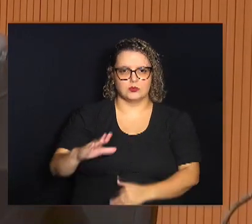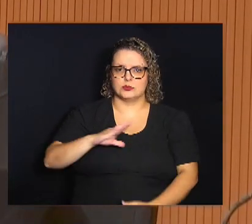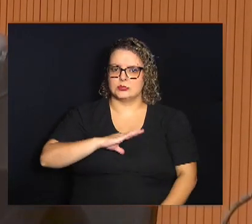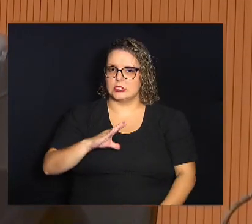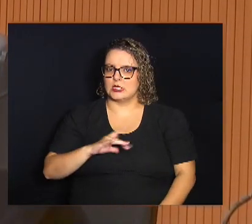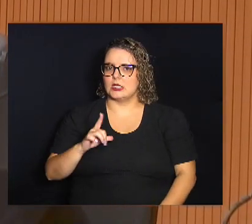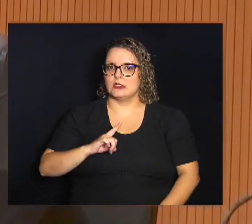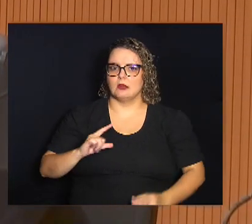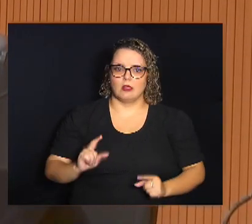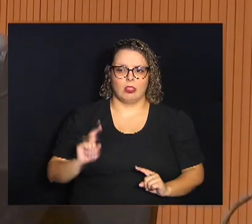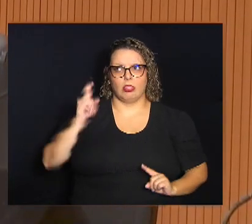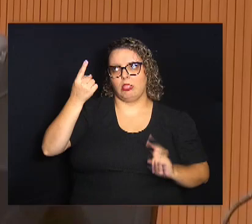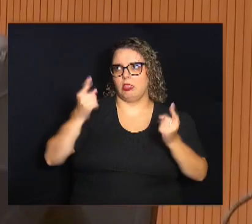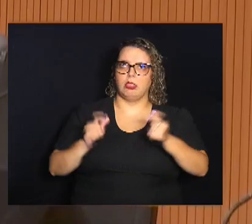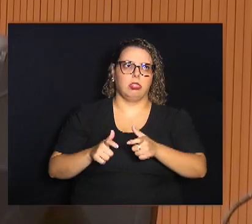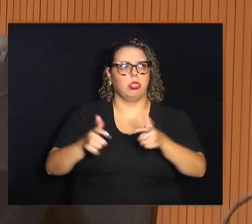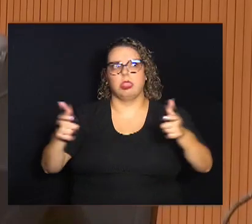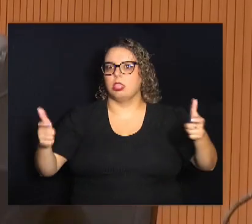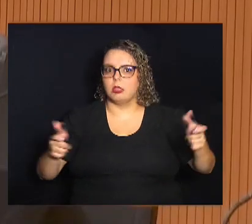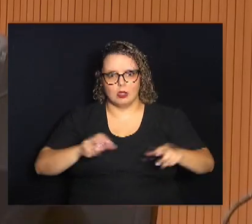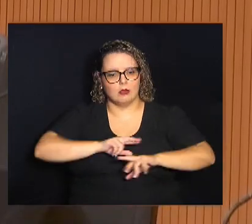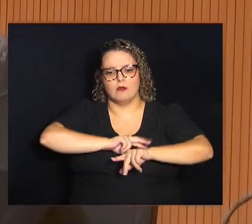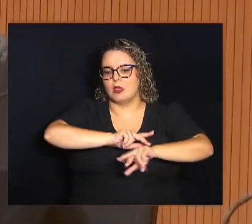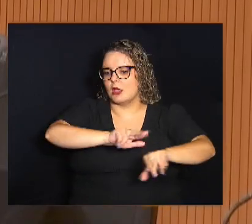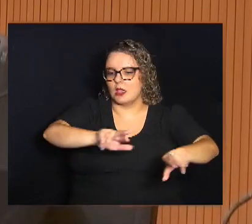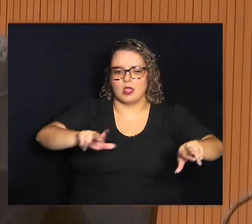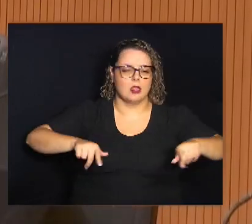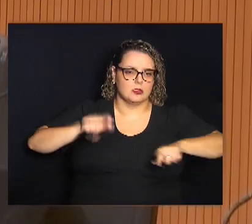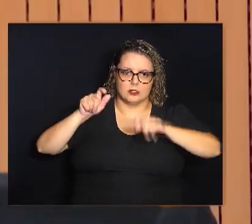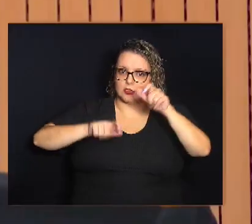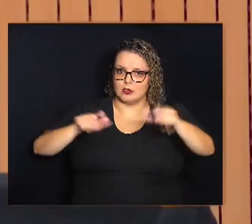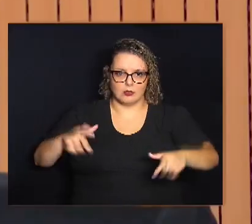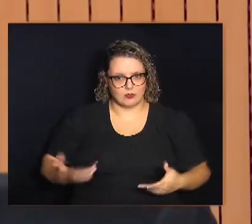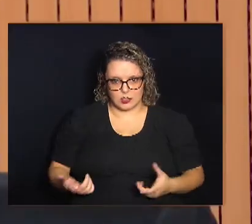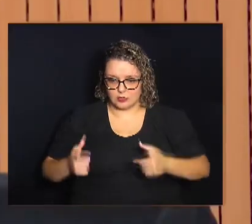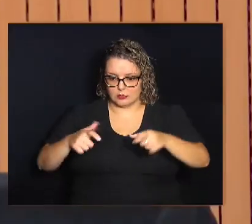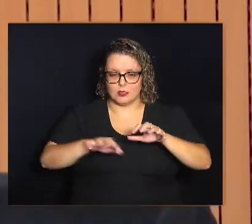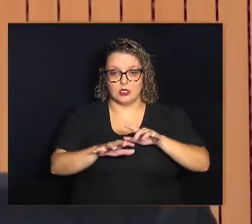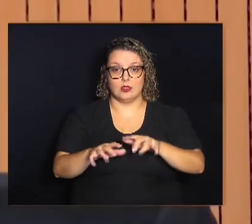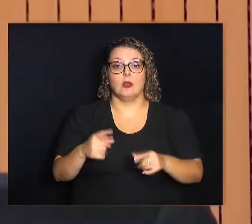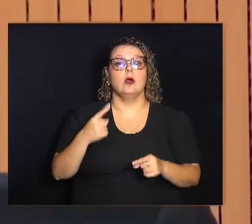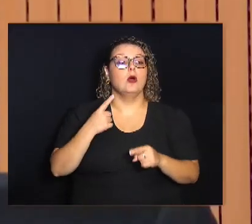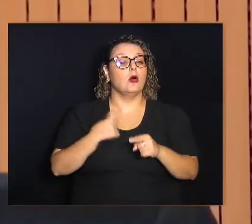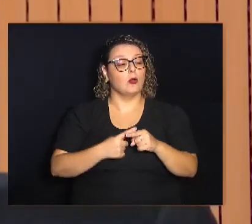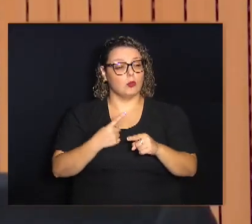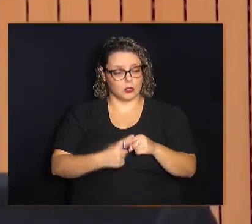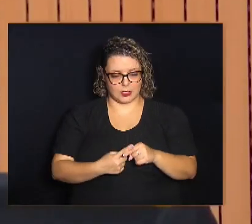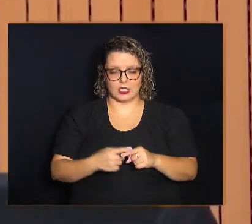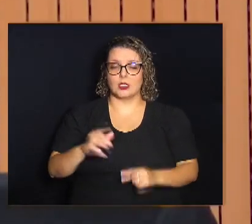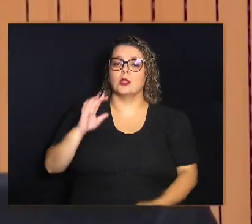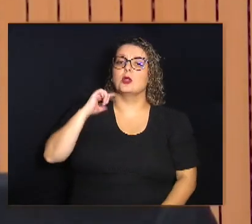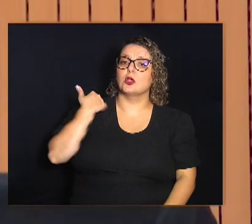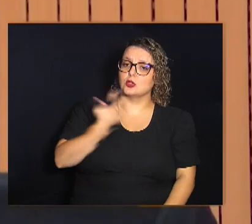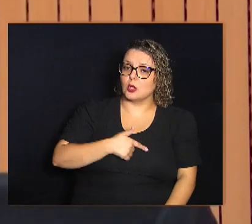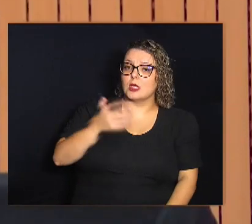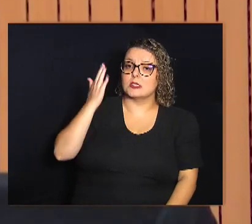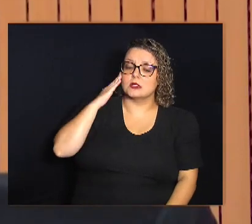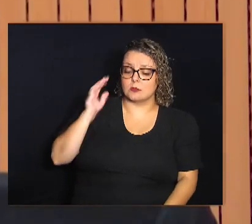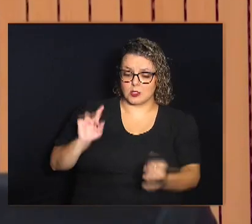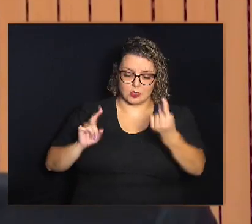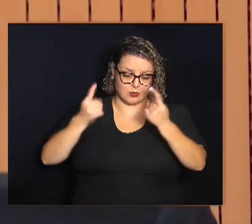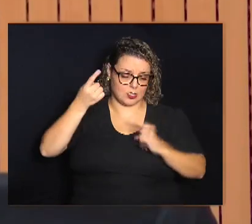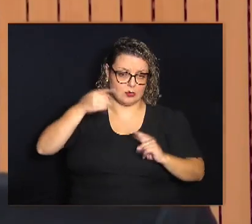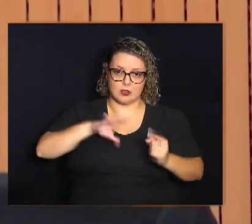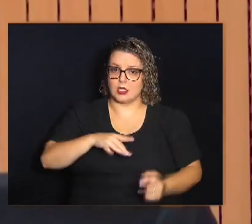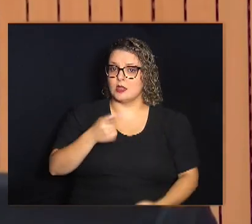mega carnaval com milhares e milhares de pessoas em blocos. Porque a gente acha que o Carnaval de Campinas não tem